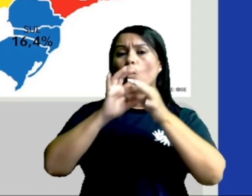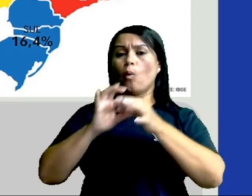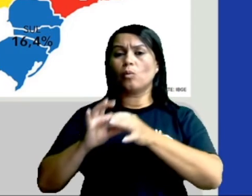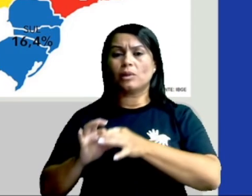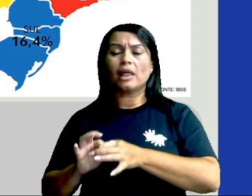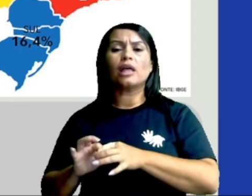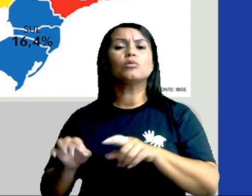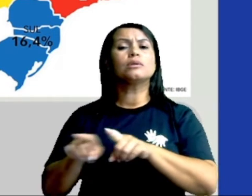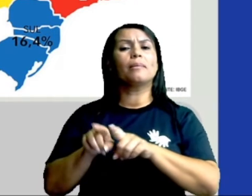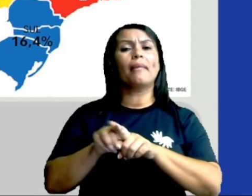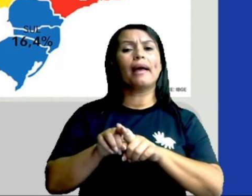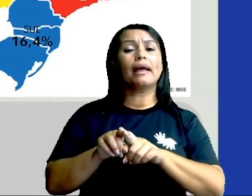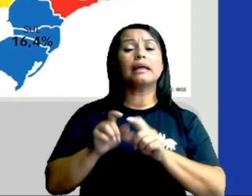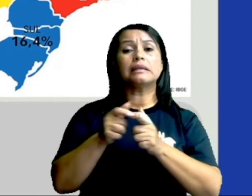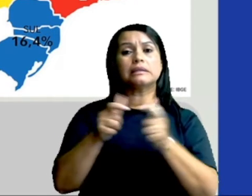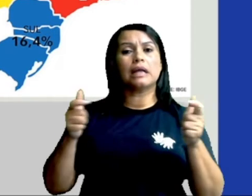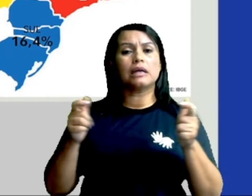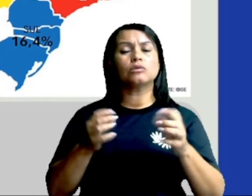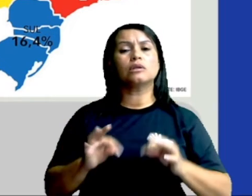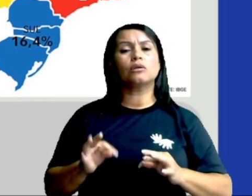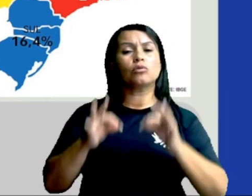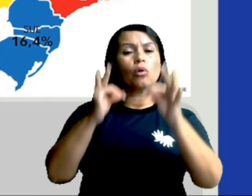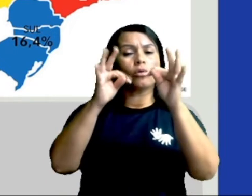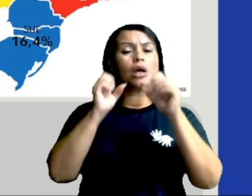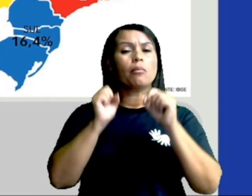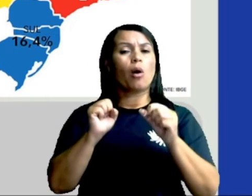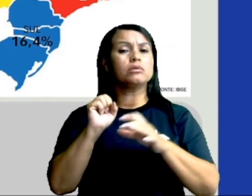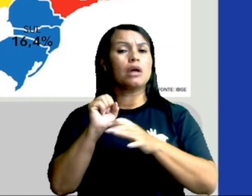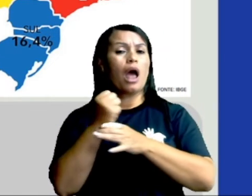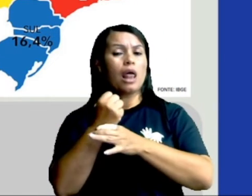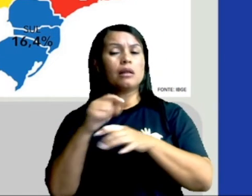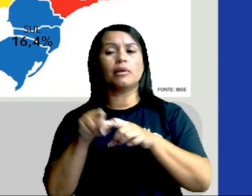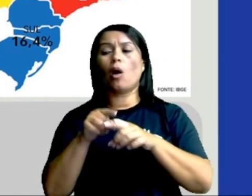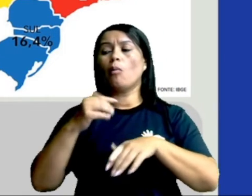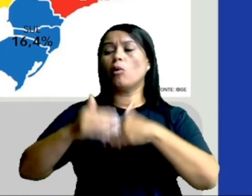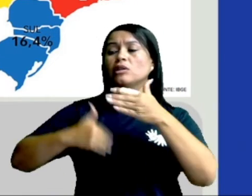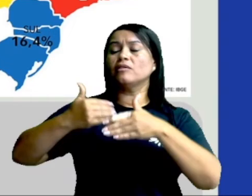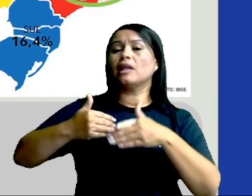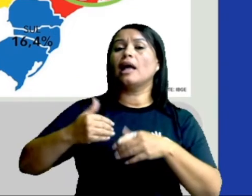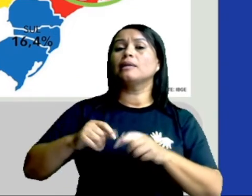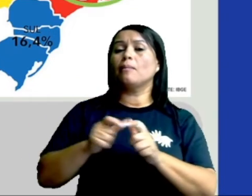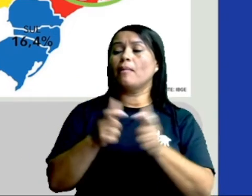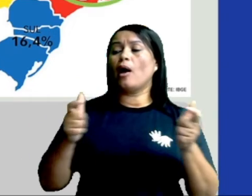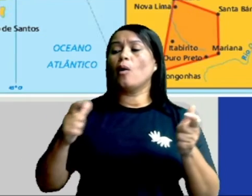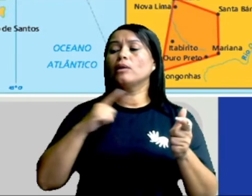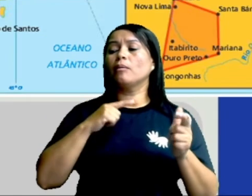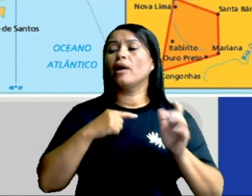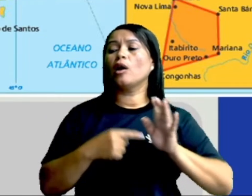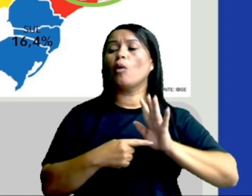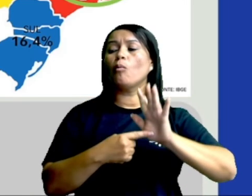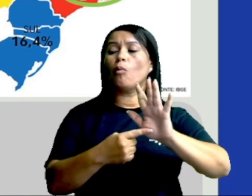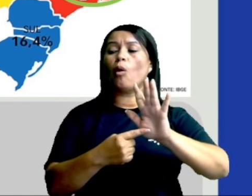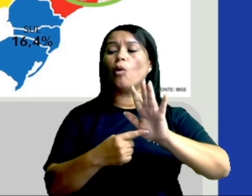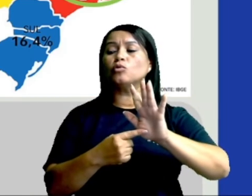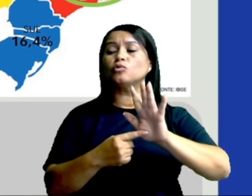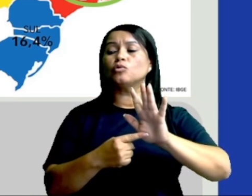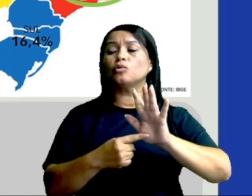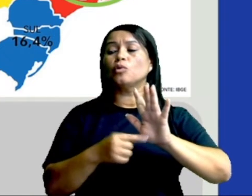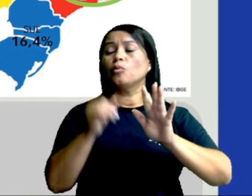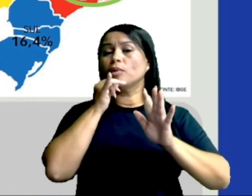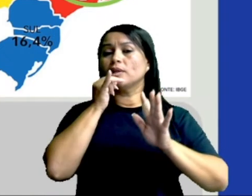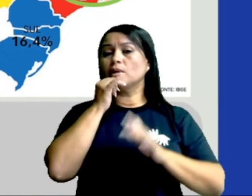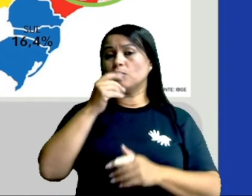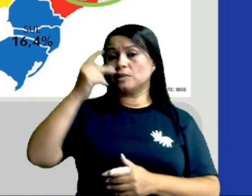intenso uso de tecnologia na produção que garante aí uma produtividade maior, tá bom? E aqui eu trago destaque para a cidade de São